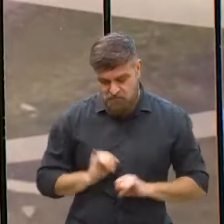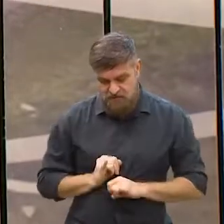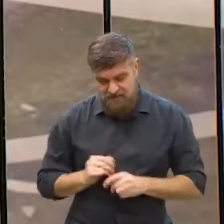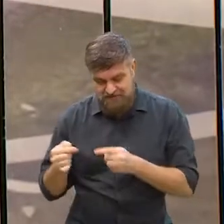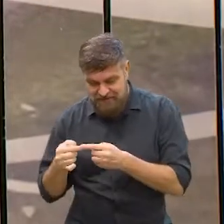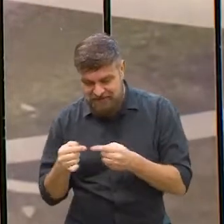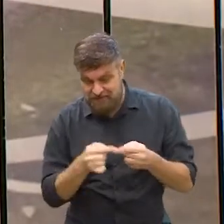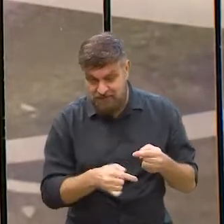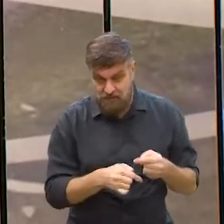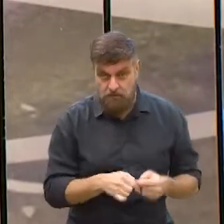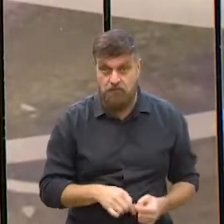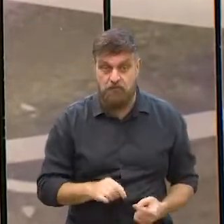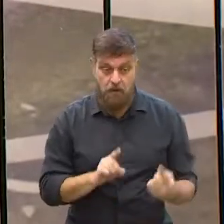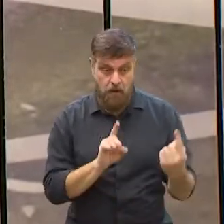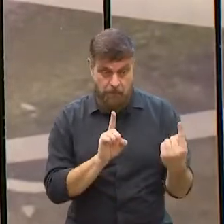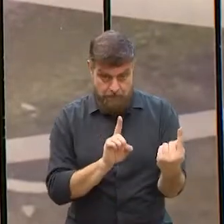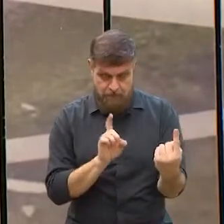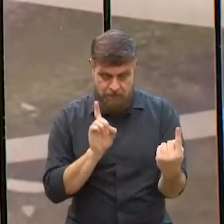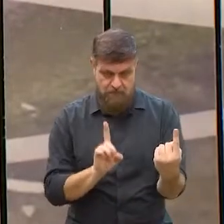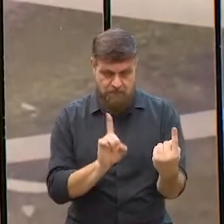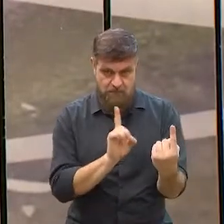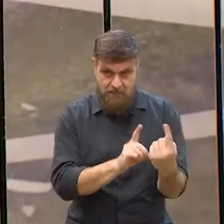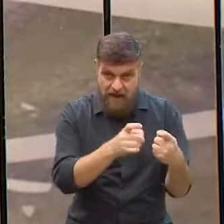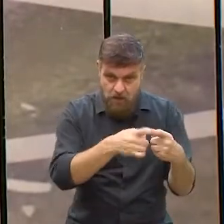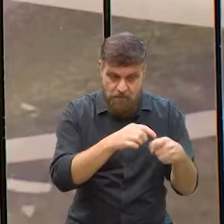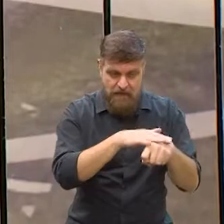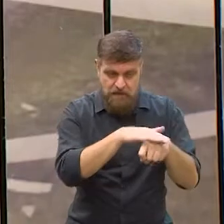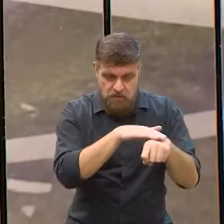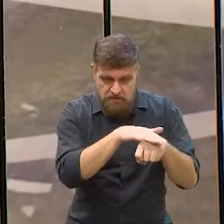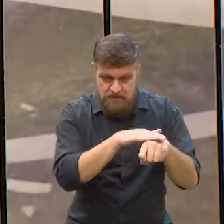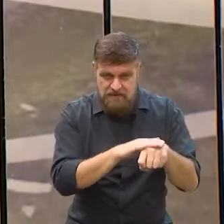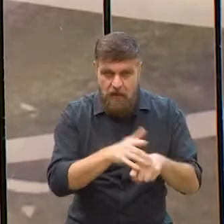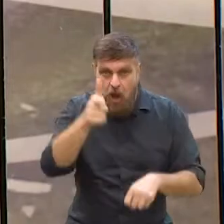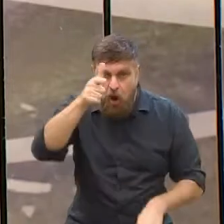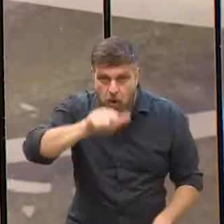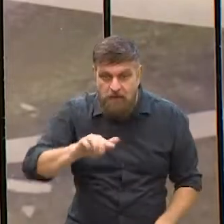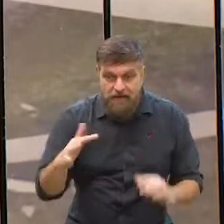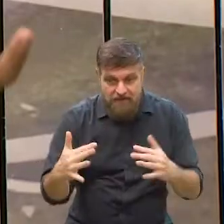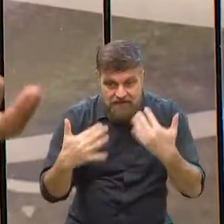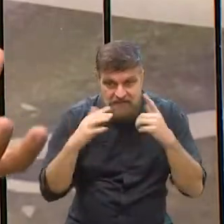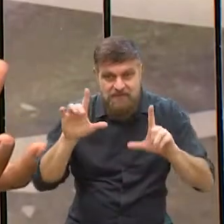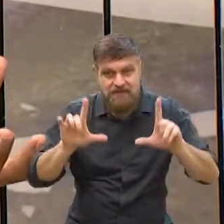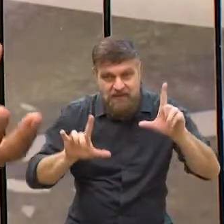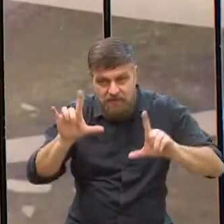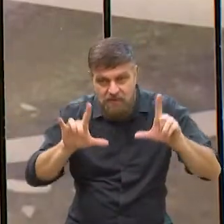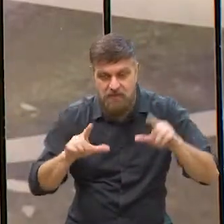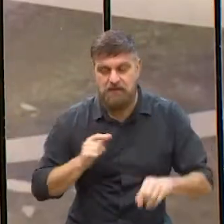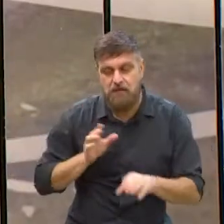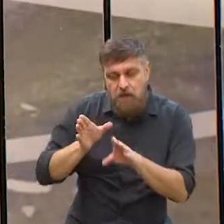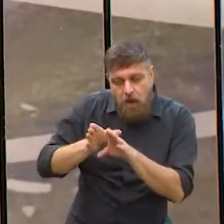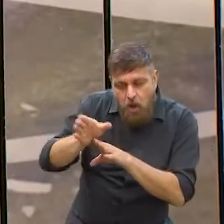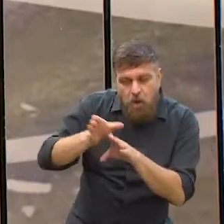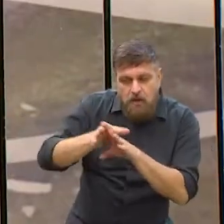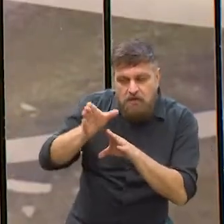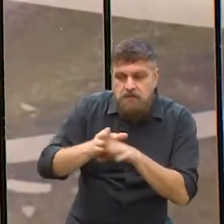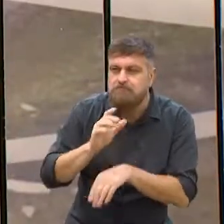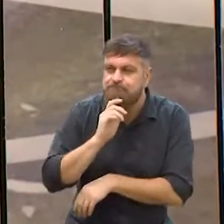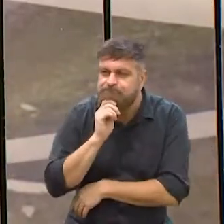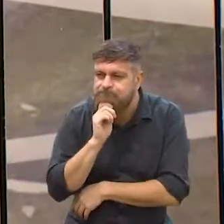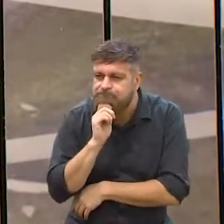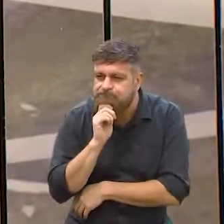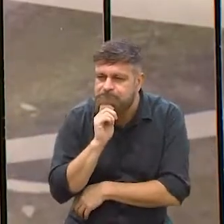Converse com o seu médico, assista mais vezes este programa, ouça as orientações,